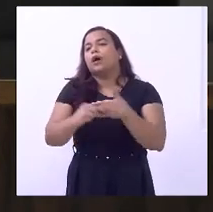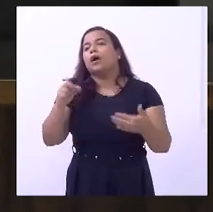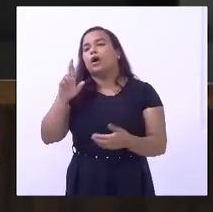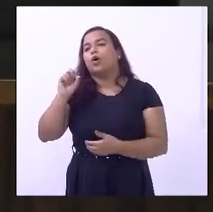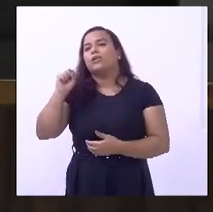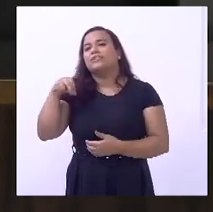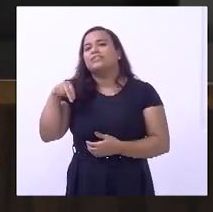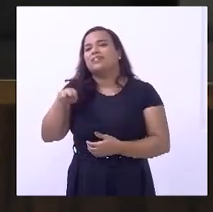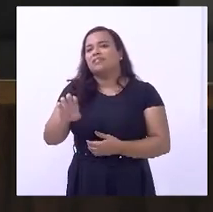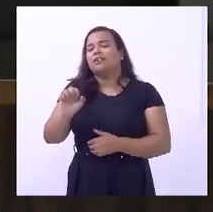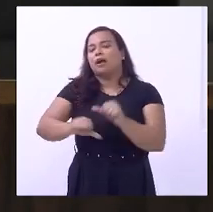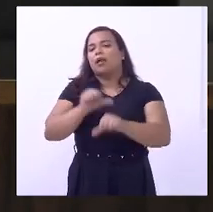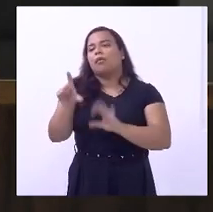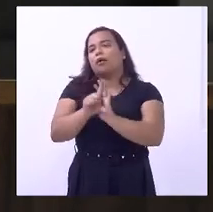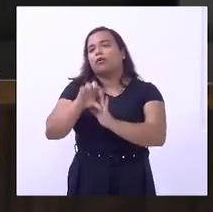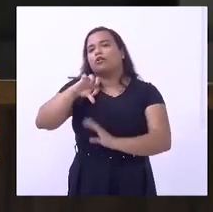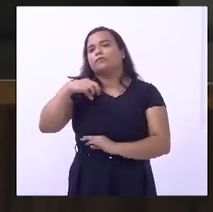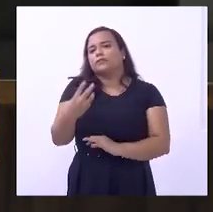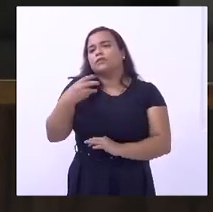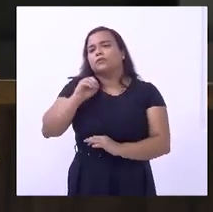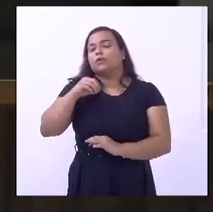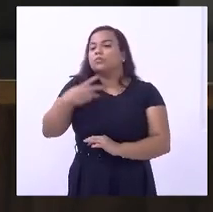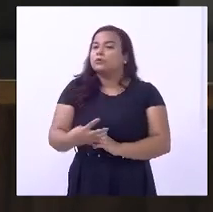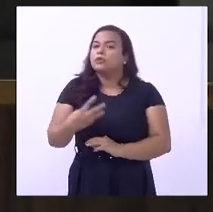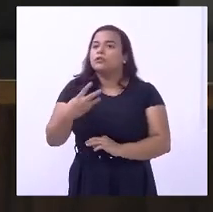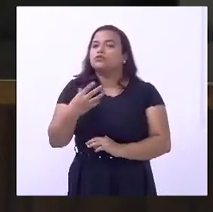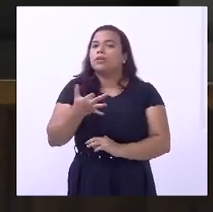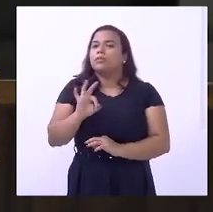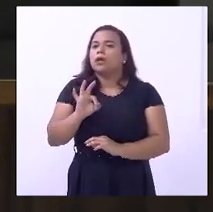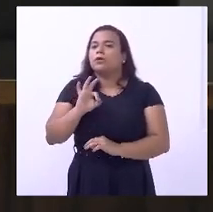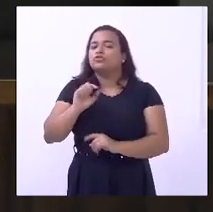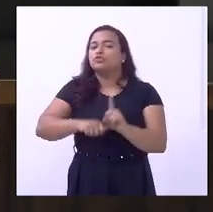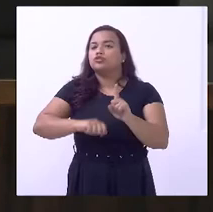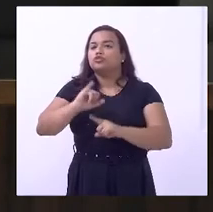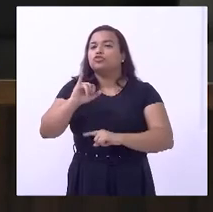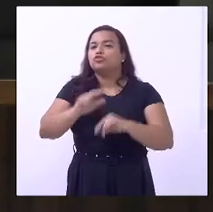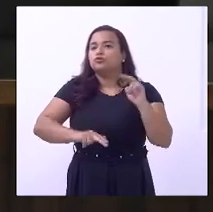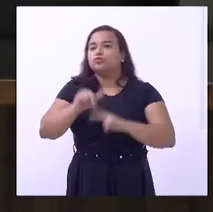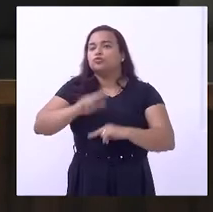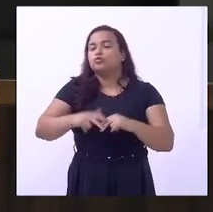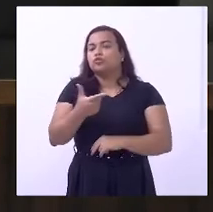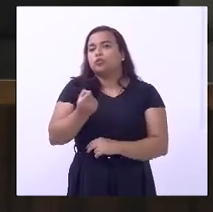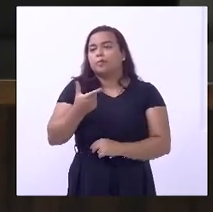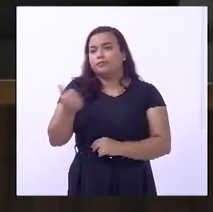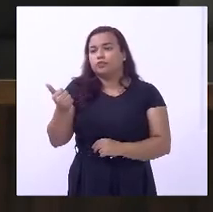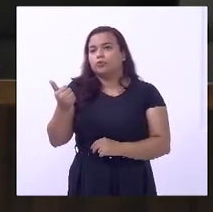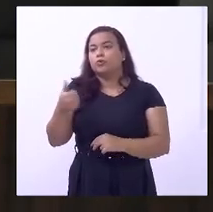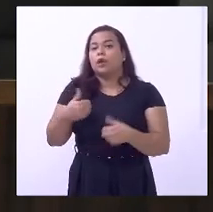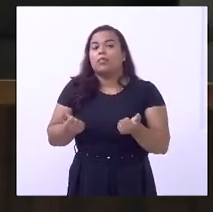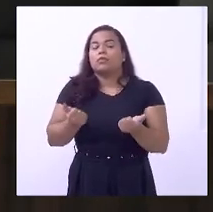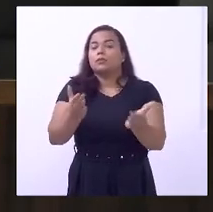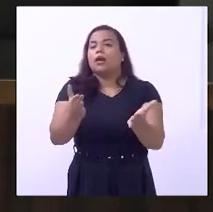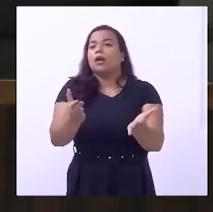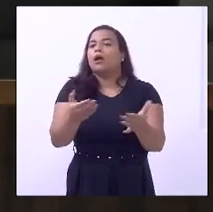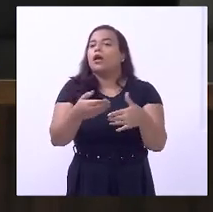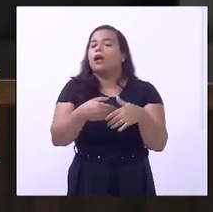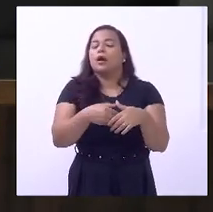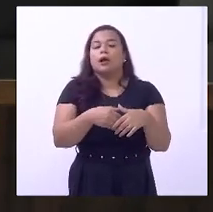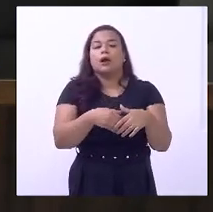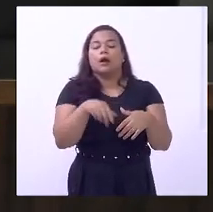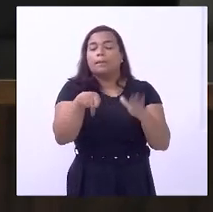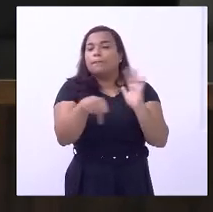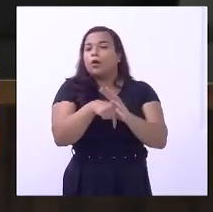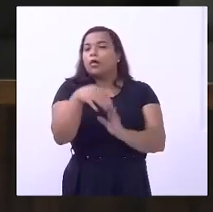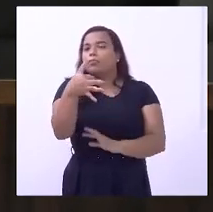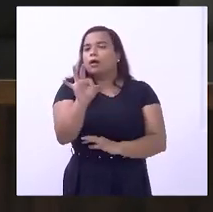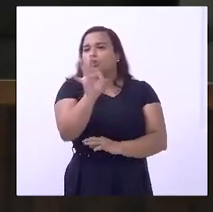que altera a lei 9303 de 10 de junho de 21 para assegurar a reserva de 10% das vagas ou dos recursos ofertados em